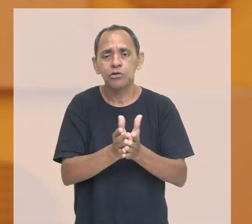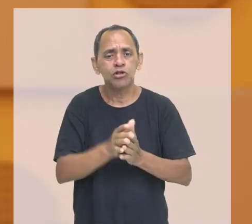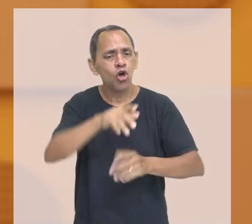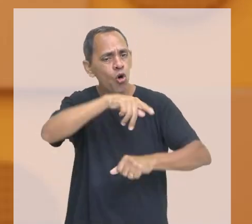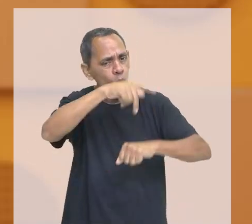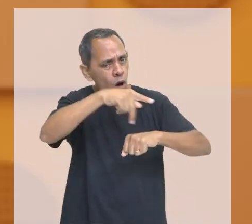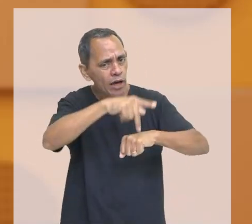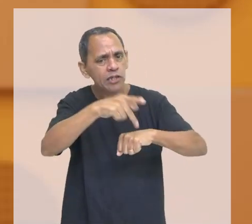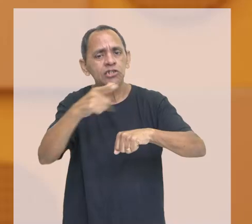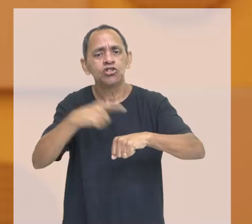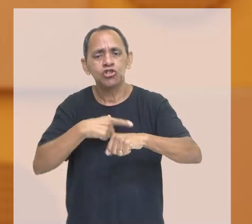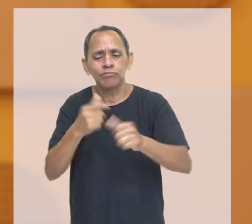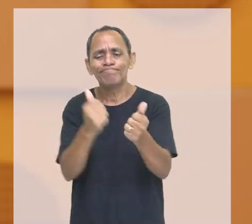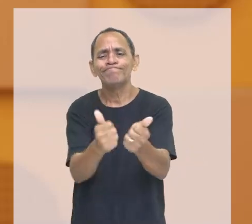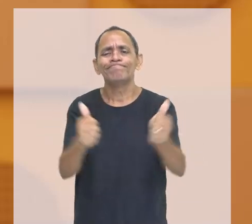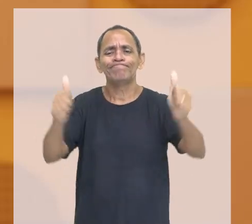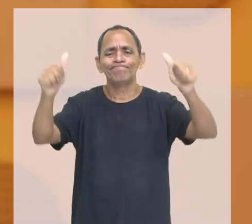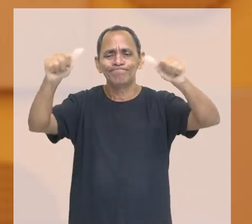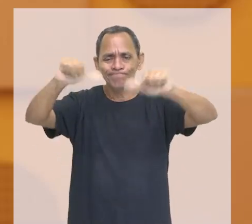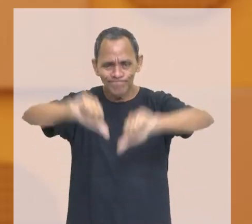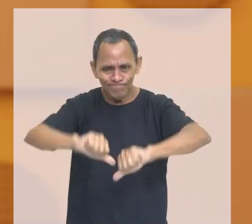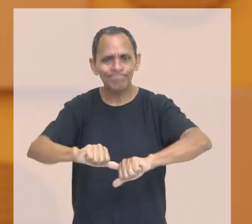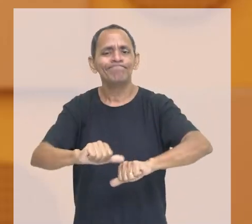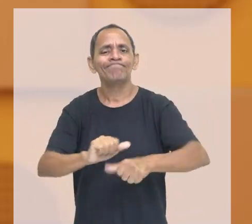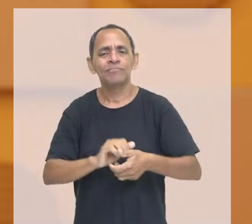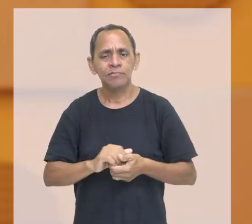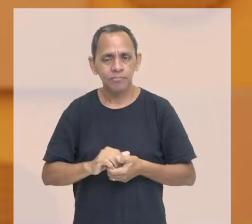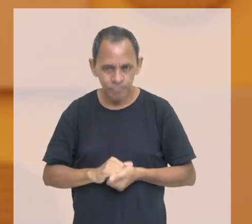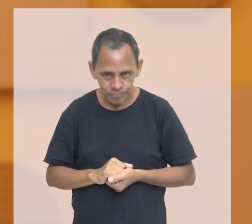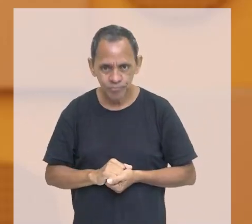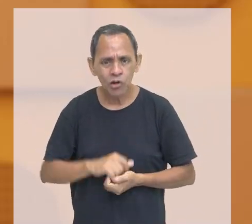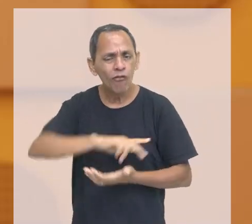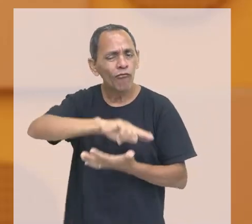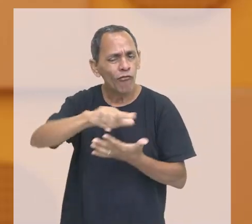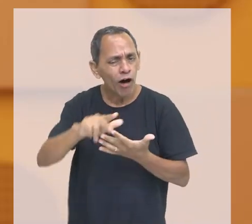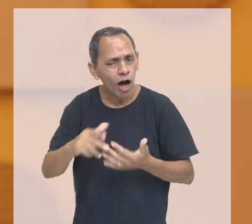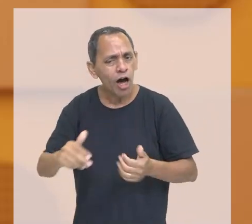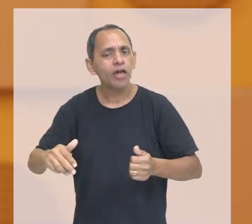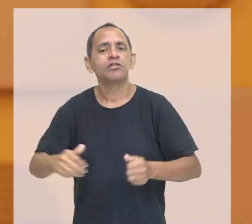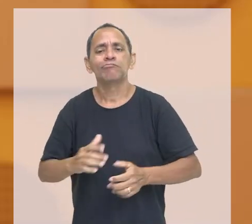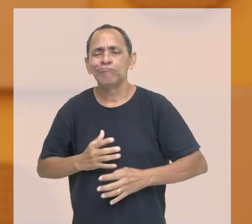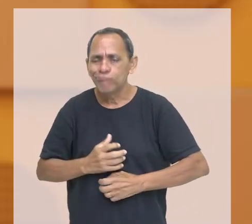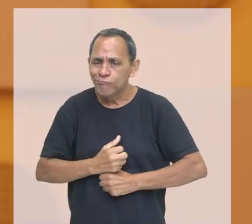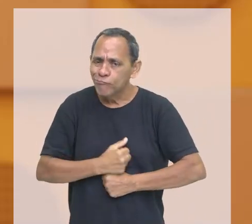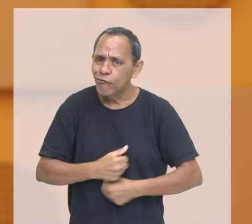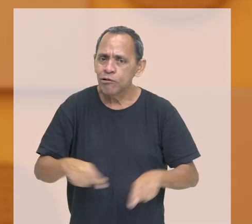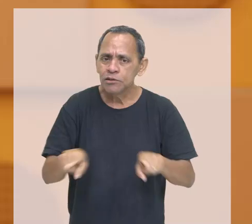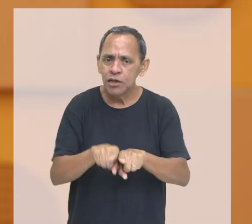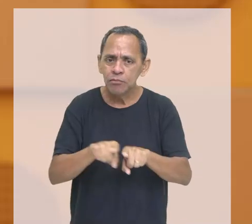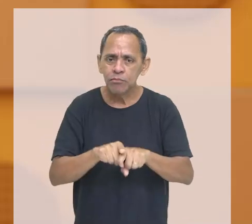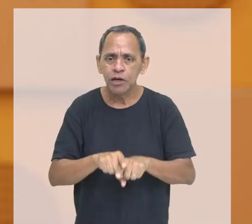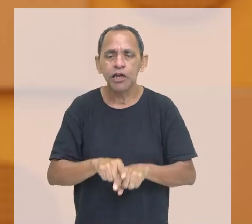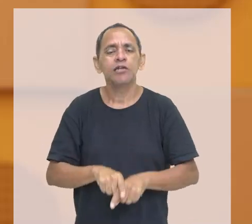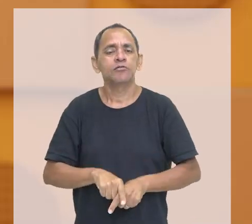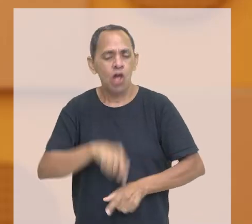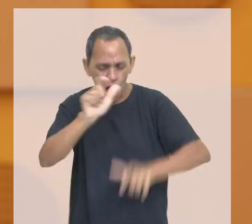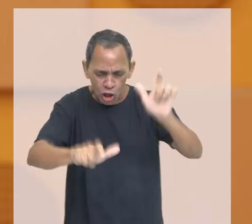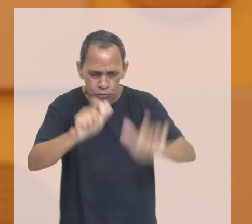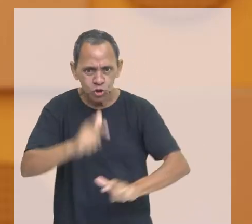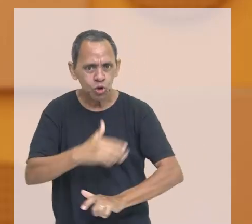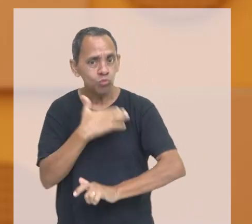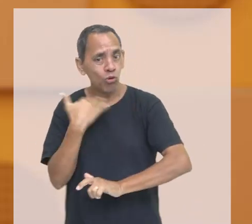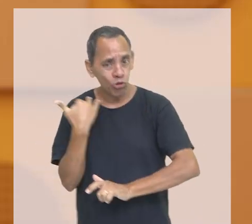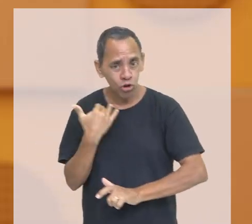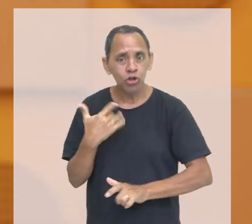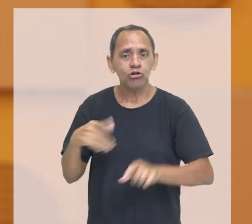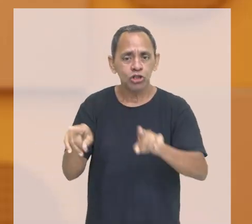país que sofria com crises periódicas de fome, onde pessoas literalmente morriam de fome, onde existia uma nobreza